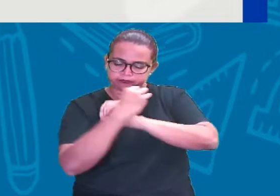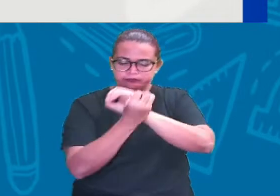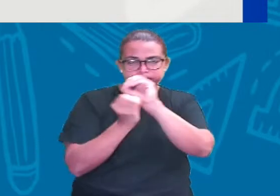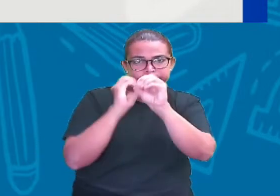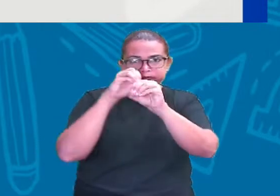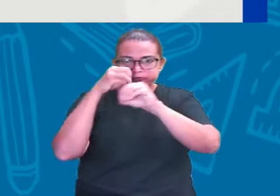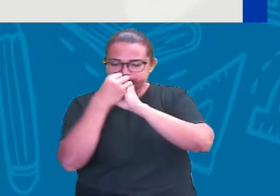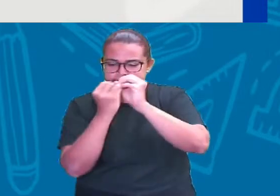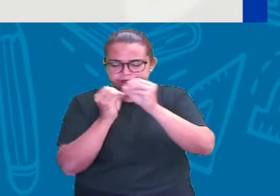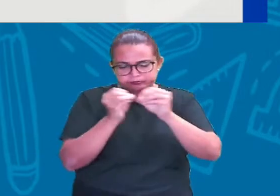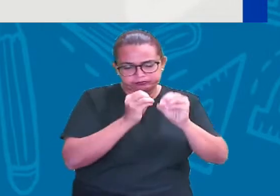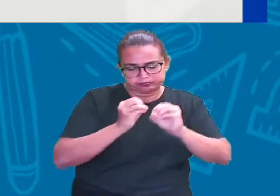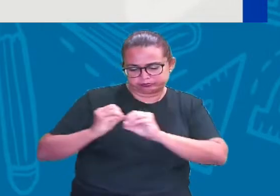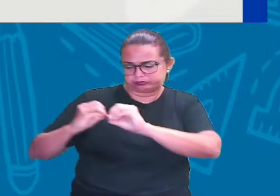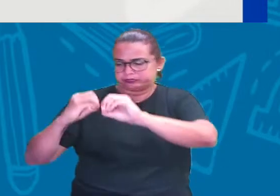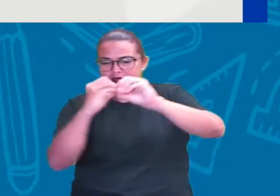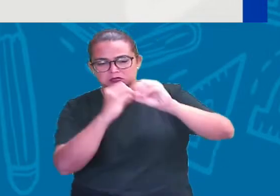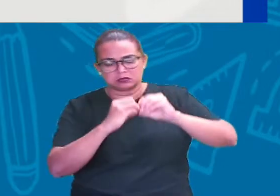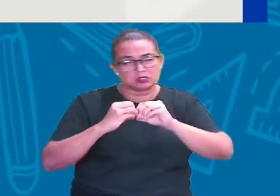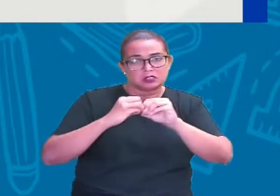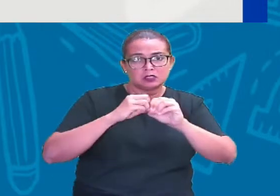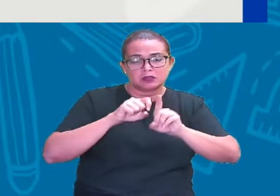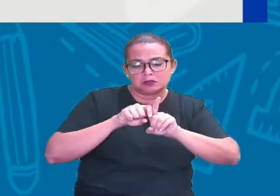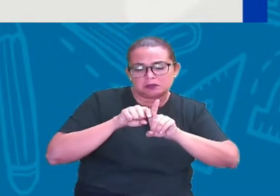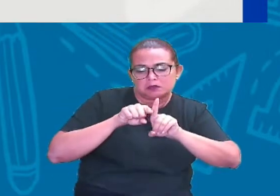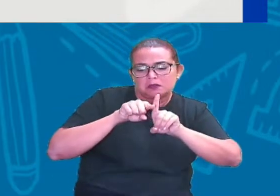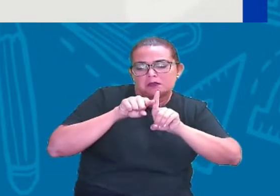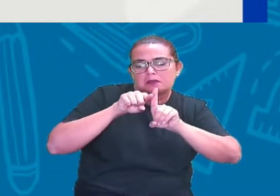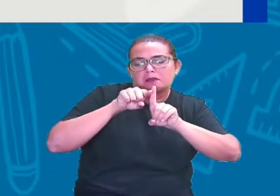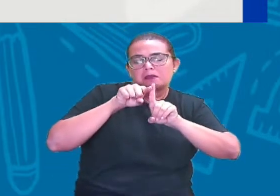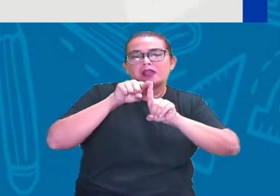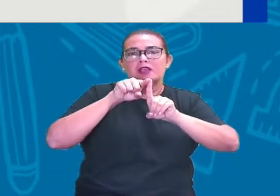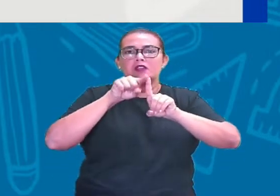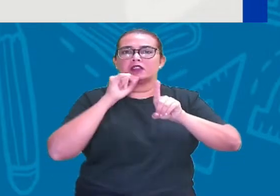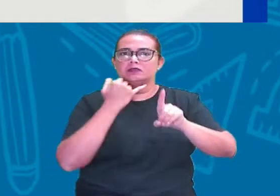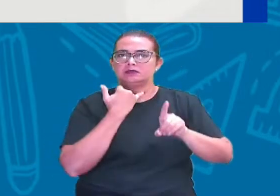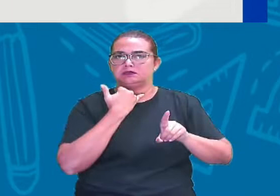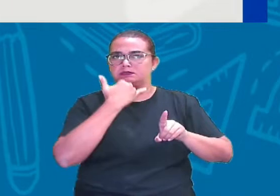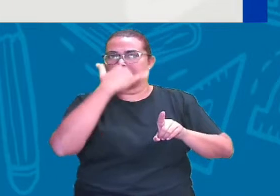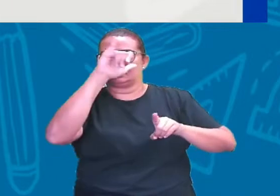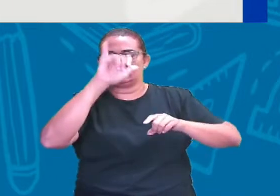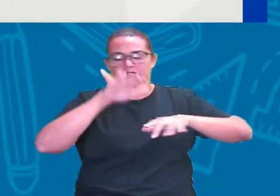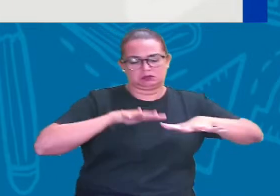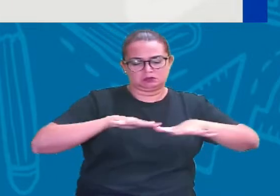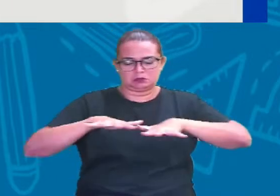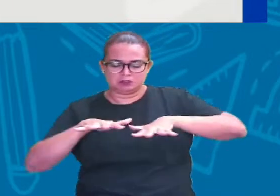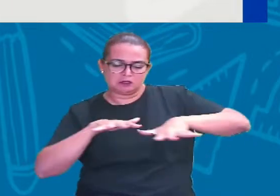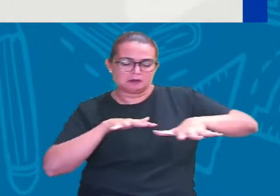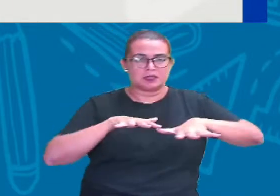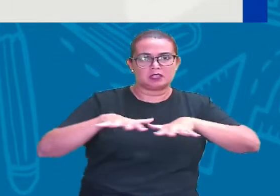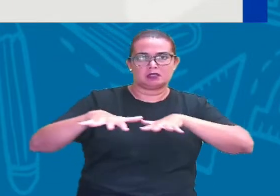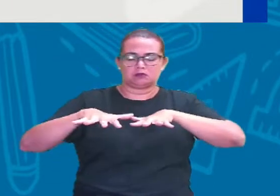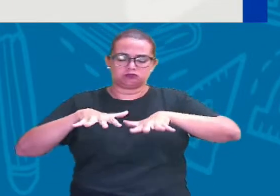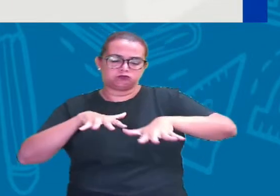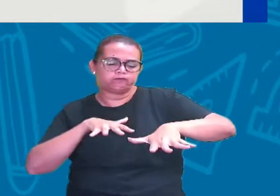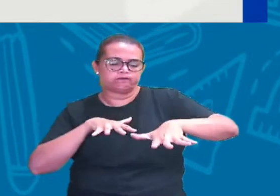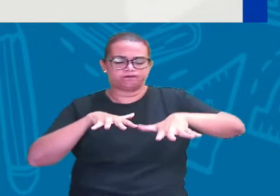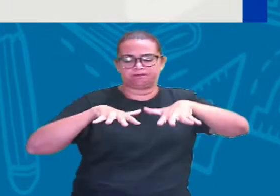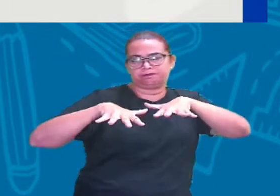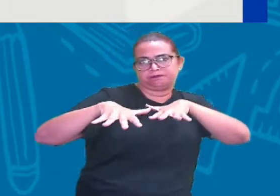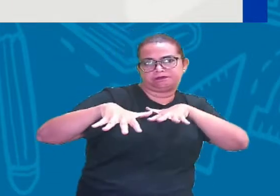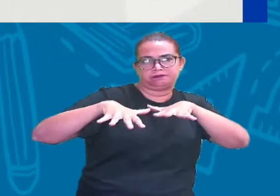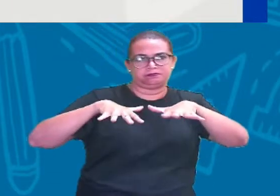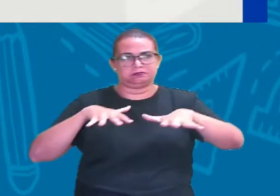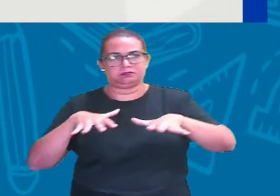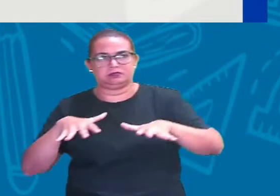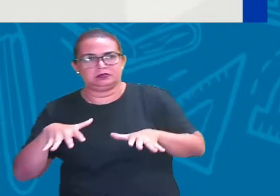energia cinética. Só que energia cinética é energia do movimento, tá? Vai começar a movimentar. Então, quando você vê,